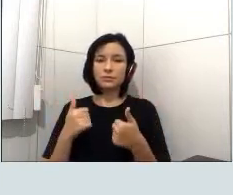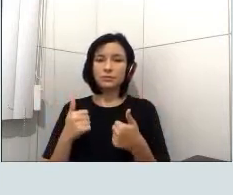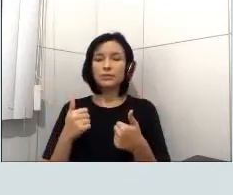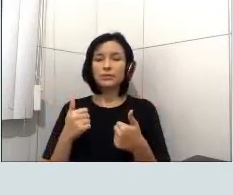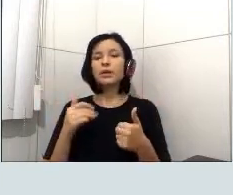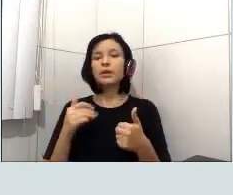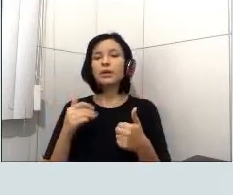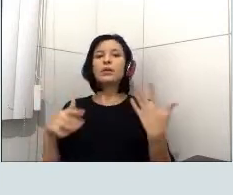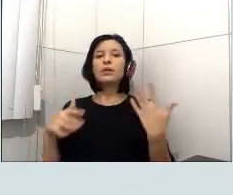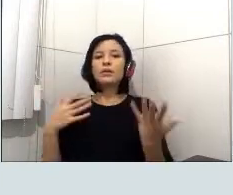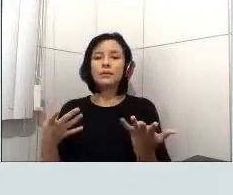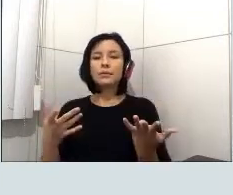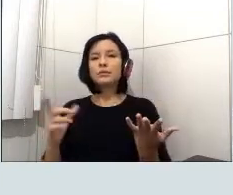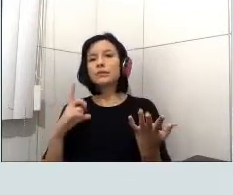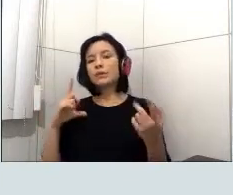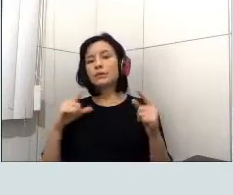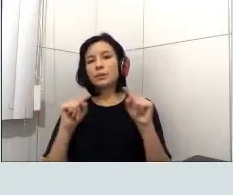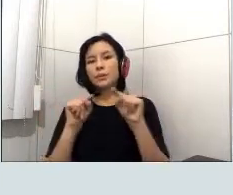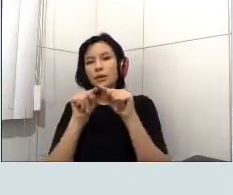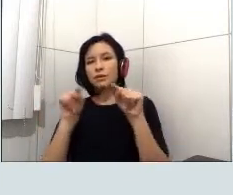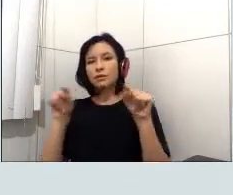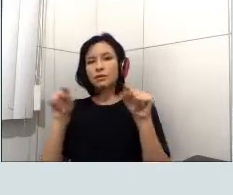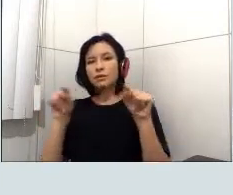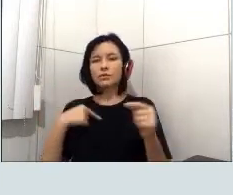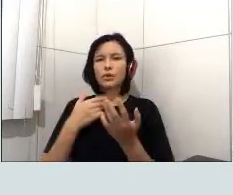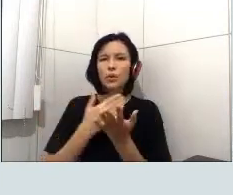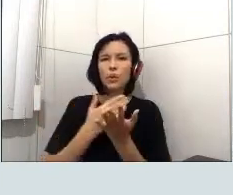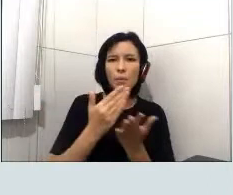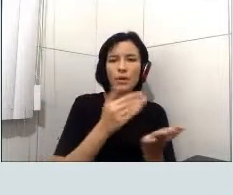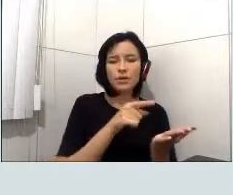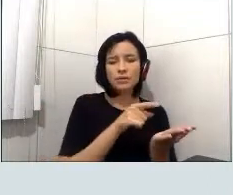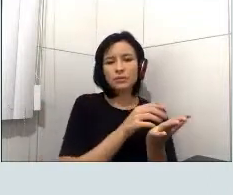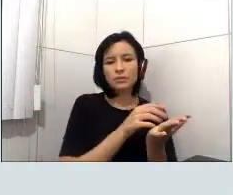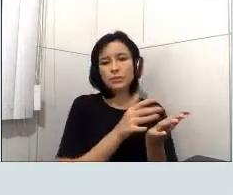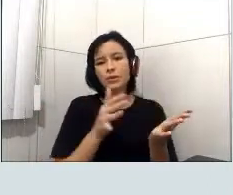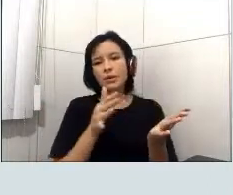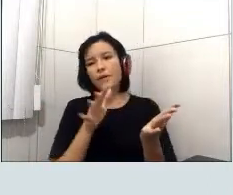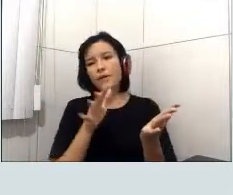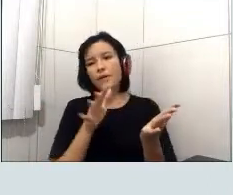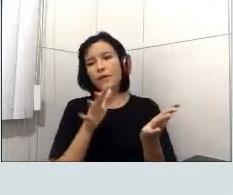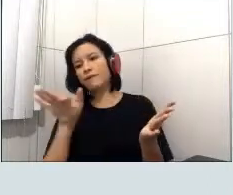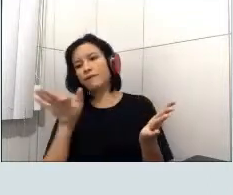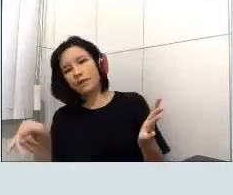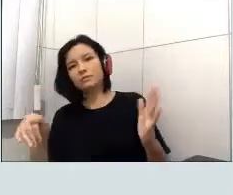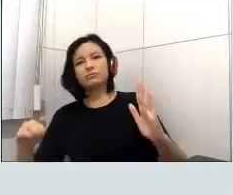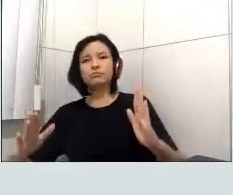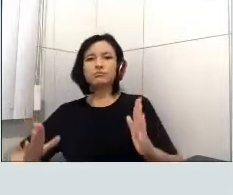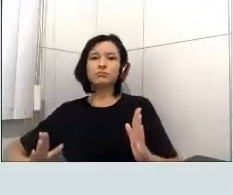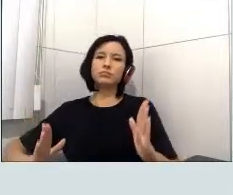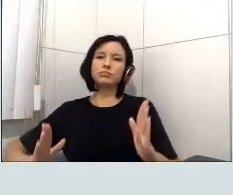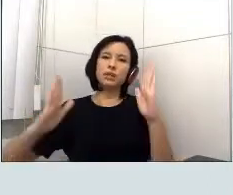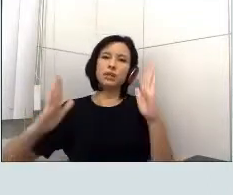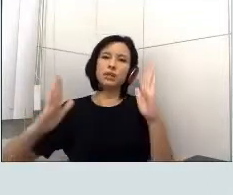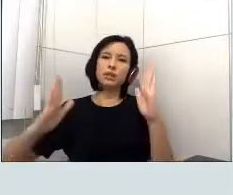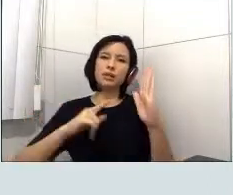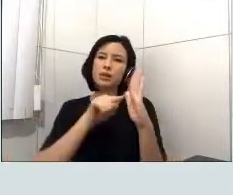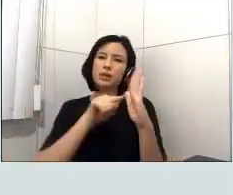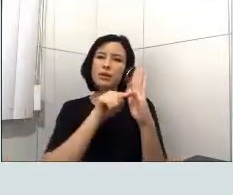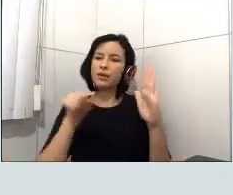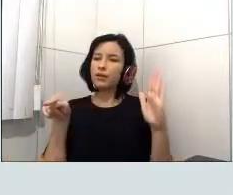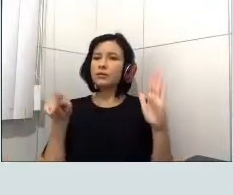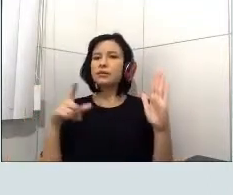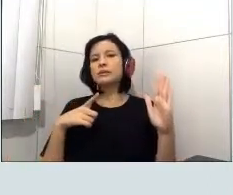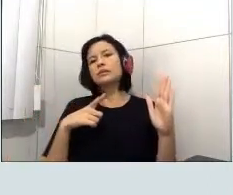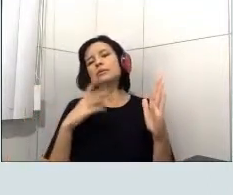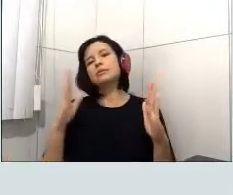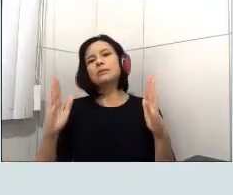uma reta, ela tem começo e fim. Um segmento de reta, como ele é uma parte da reta, ele vai